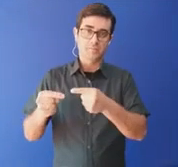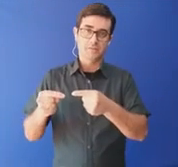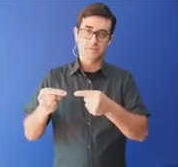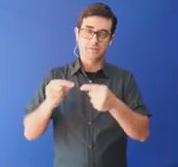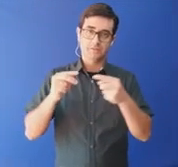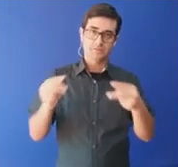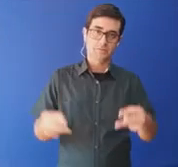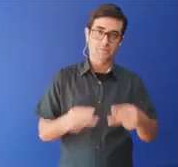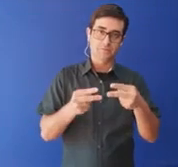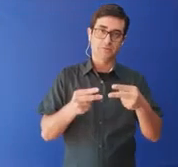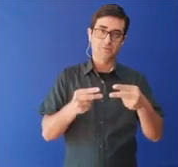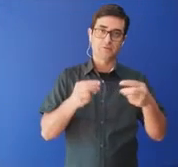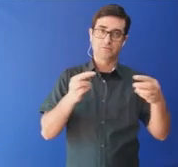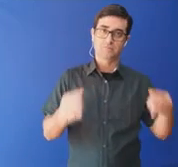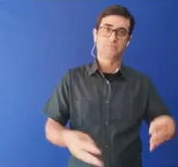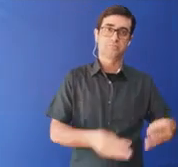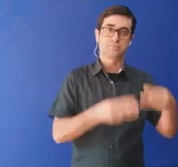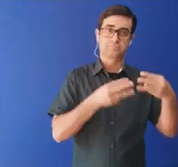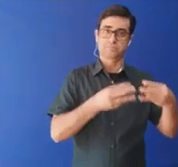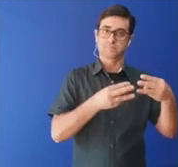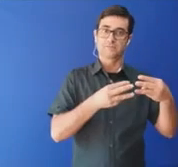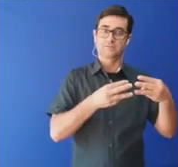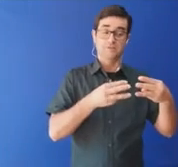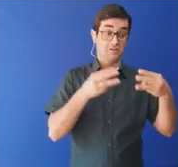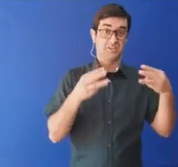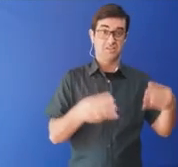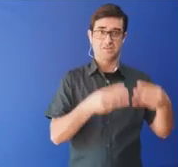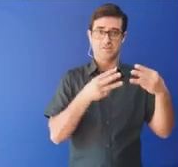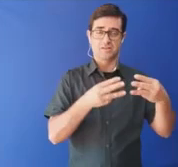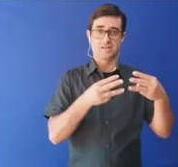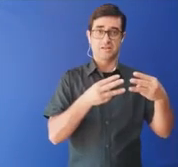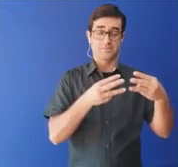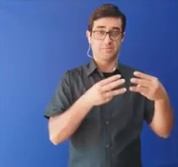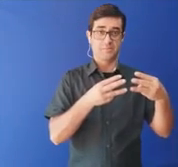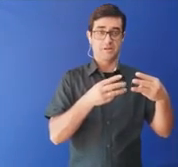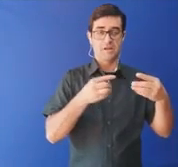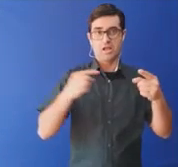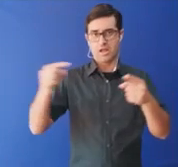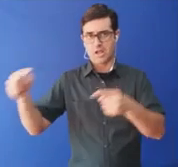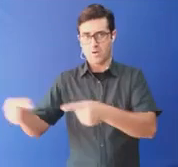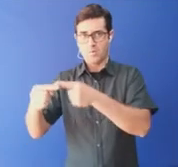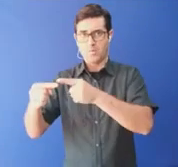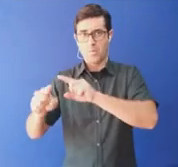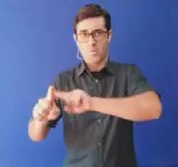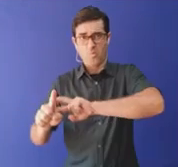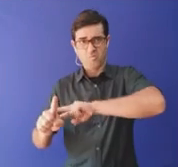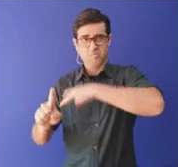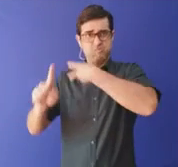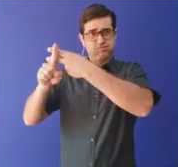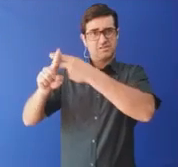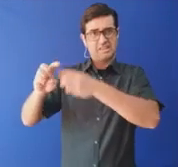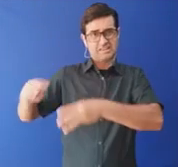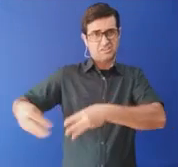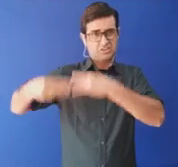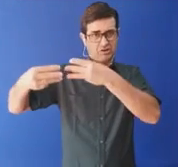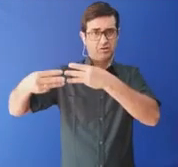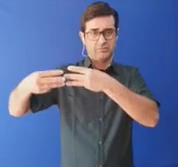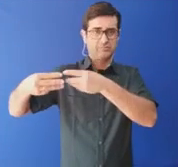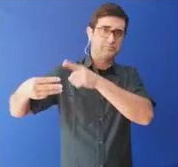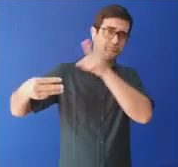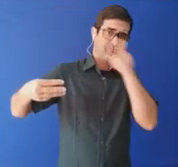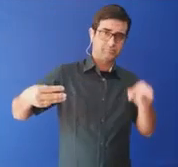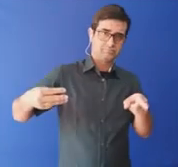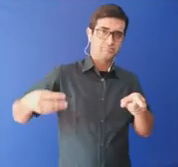tripla, quanto comparado com uma dupla, que é mais forte que uma simples. Mas a tripla não é 3 vezes mais forte que a simples.